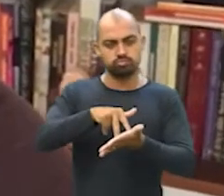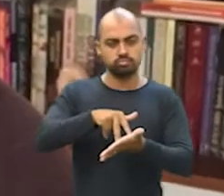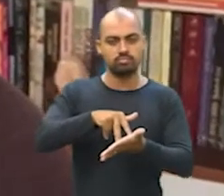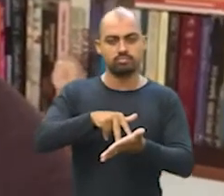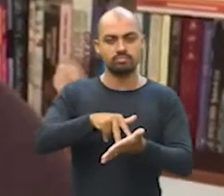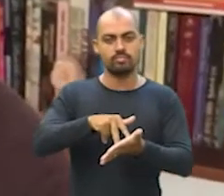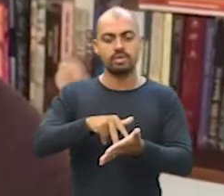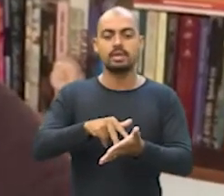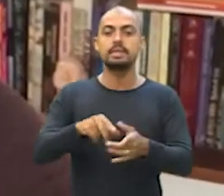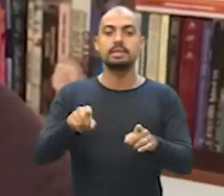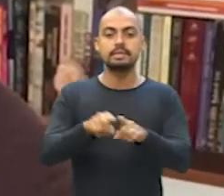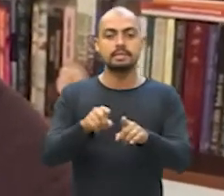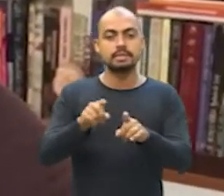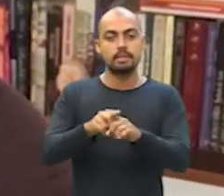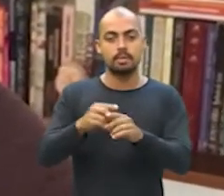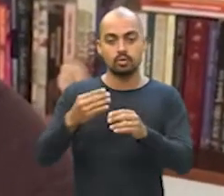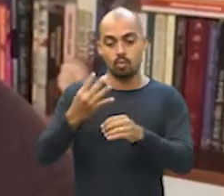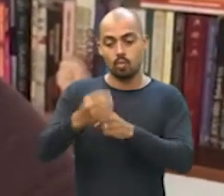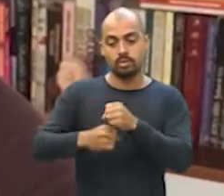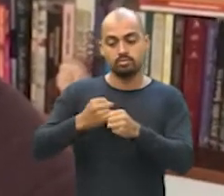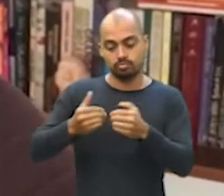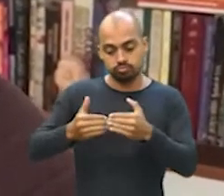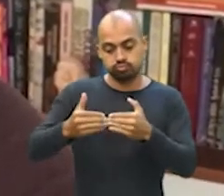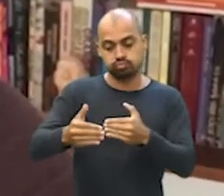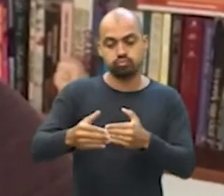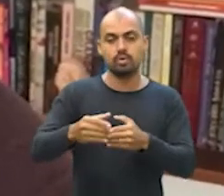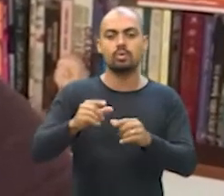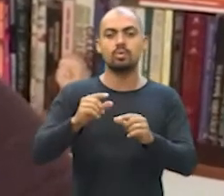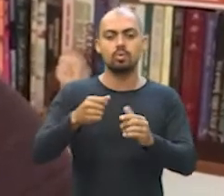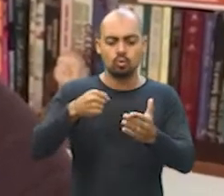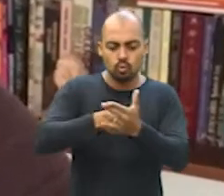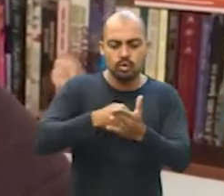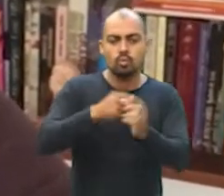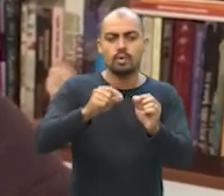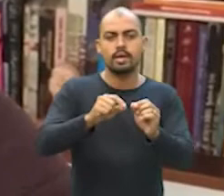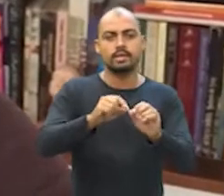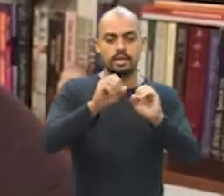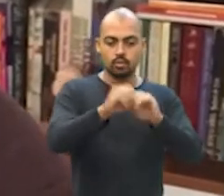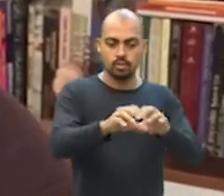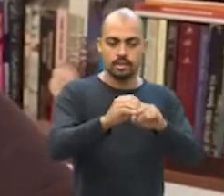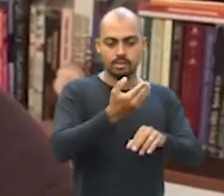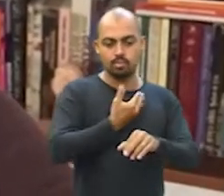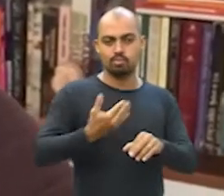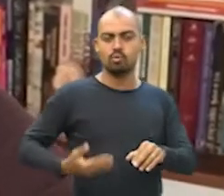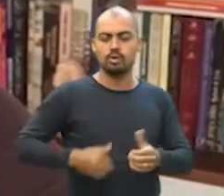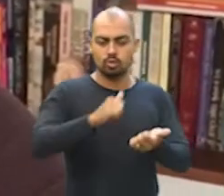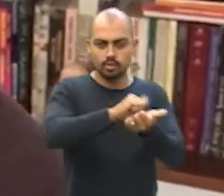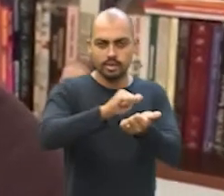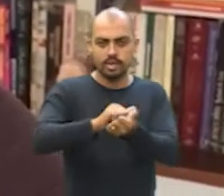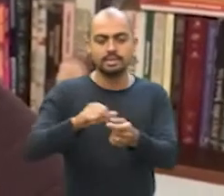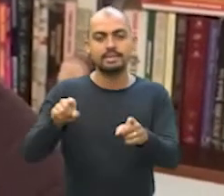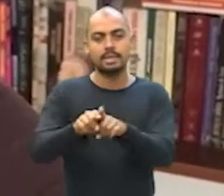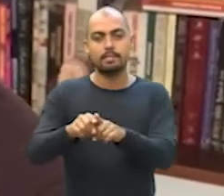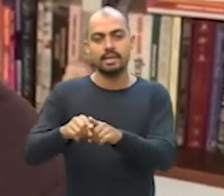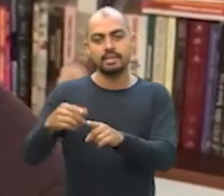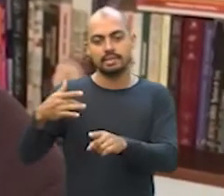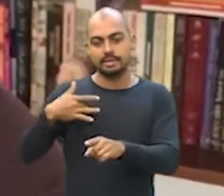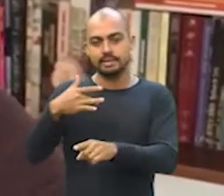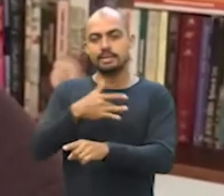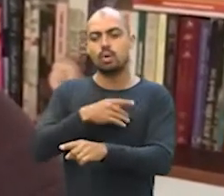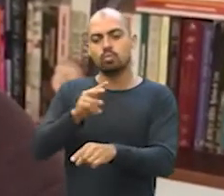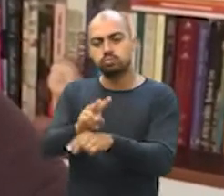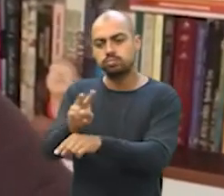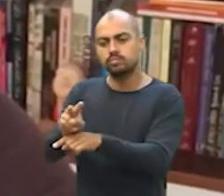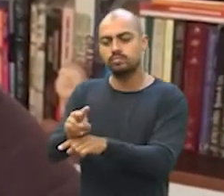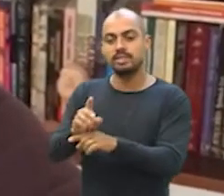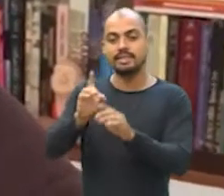resistência. E, além disso, um mandato que continuará lutando pela educação pública de qualidade, pelo Sistema Único de Saúde, pelos